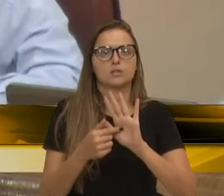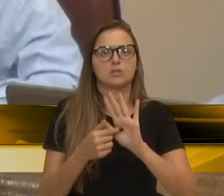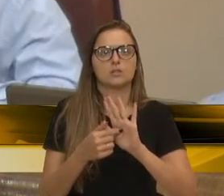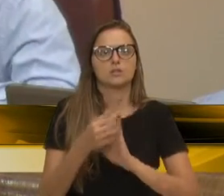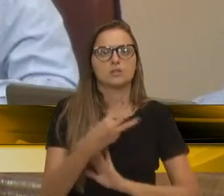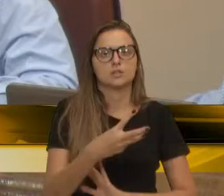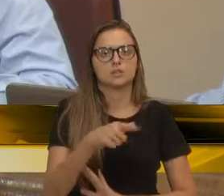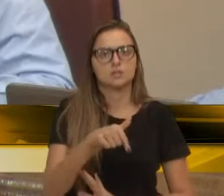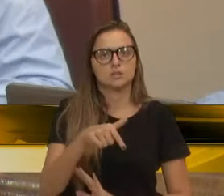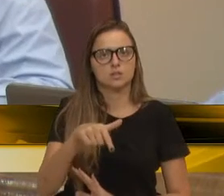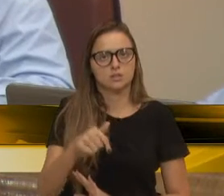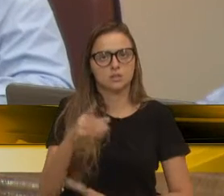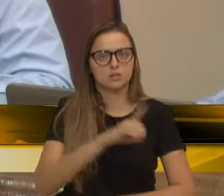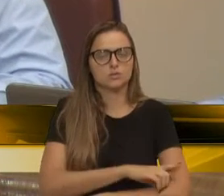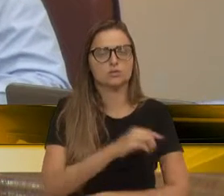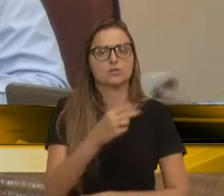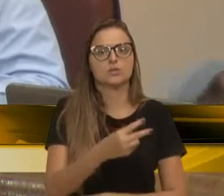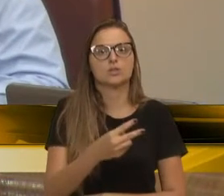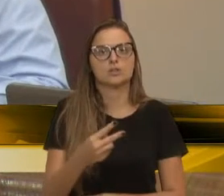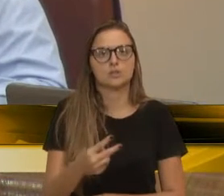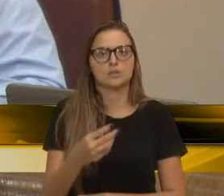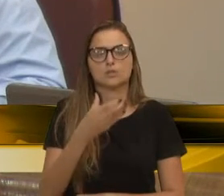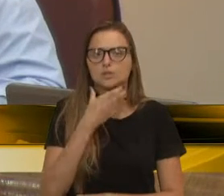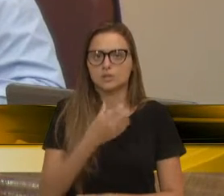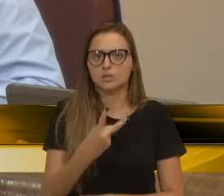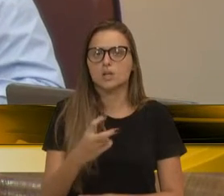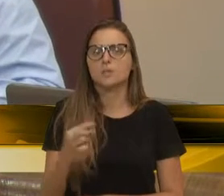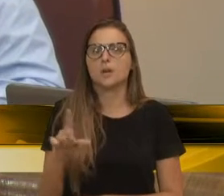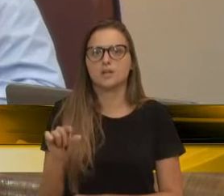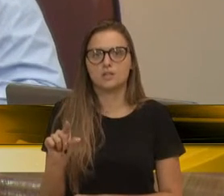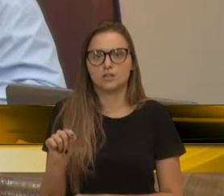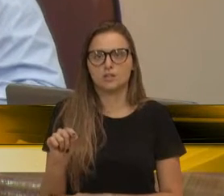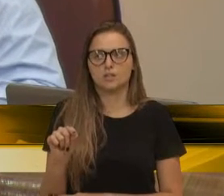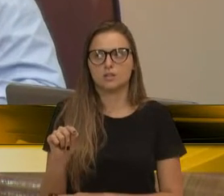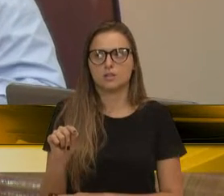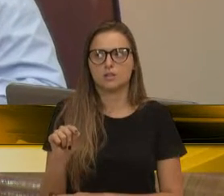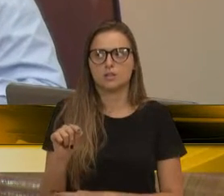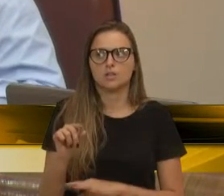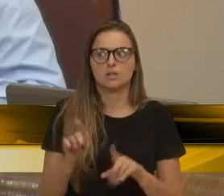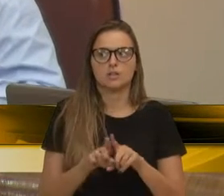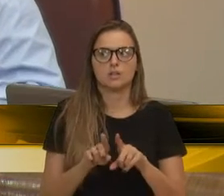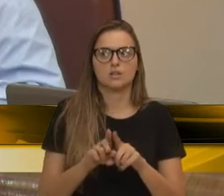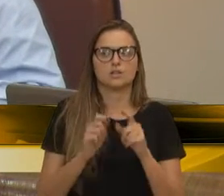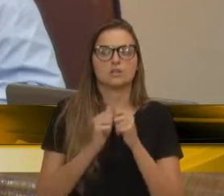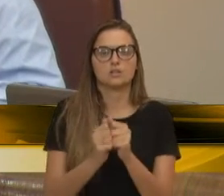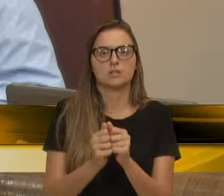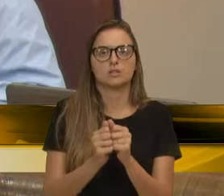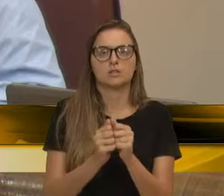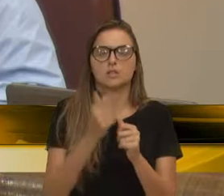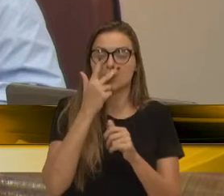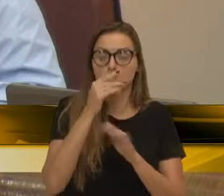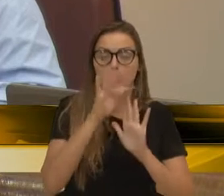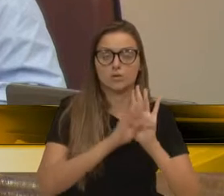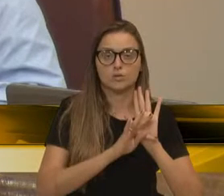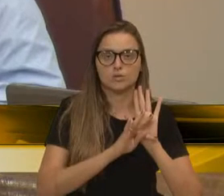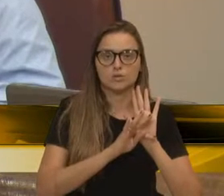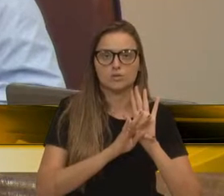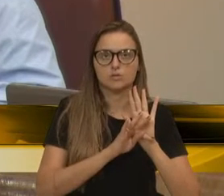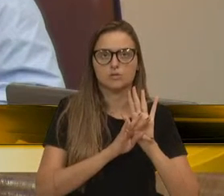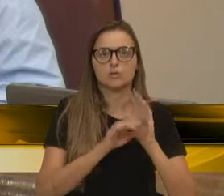387 de 22 de dezembro de 2010 que as indisciplina marcar mesma matéria artigo 3º